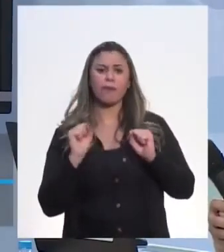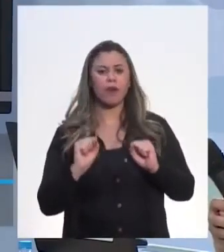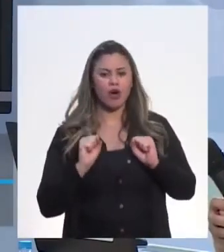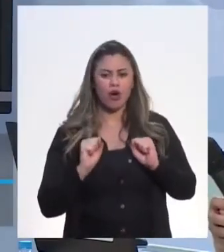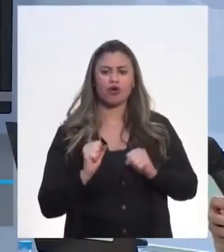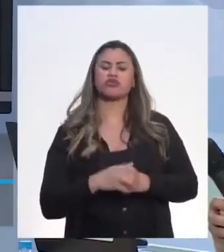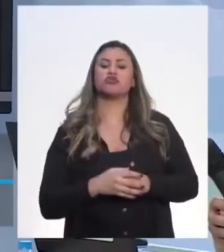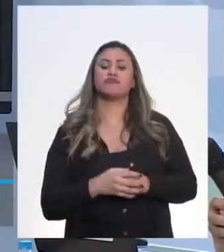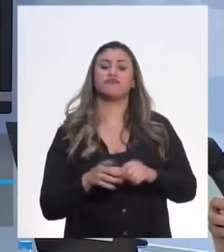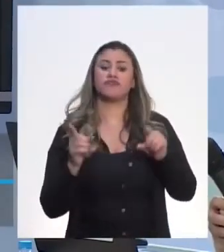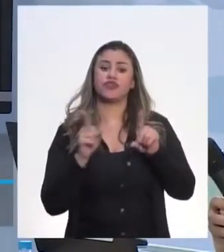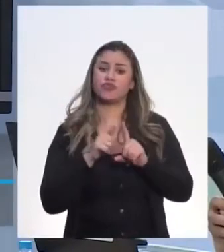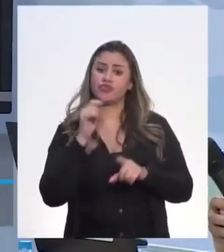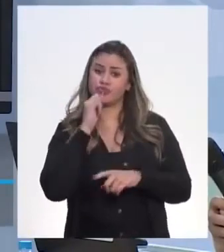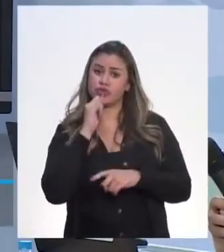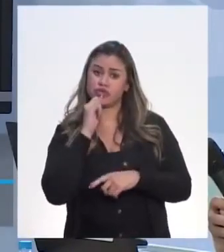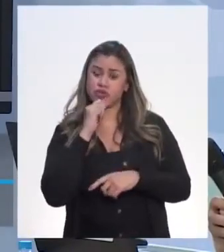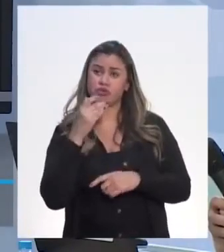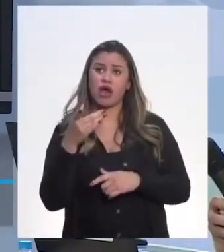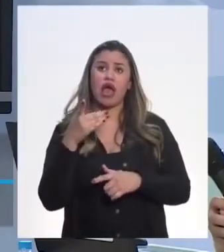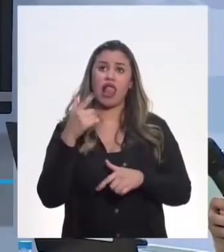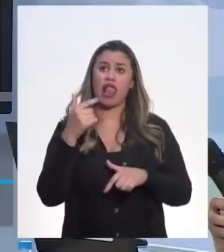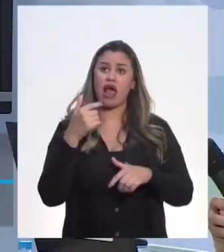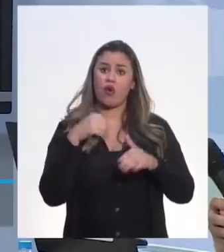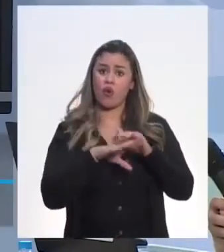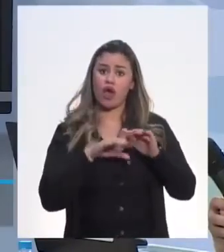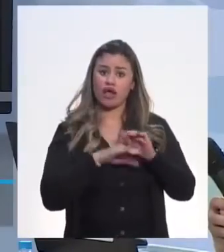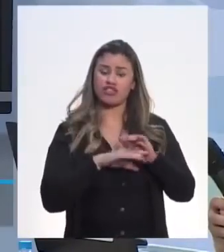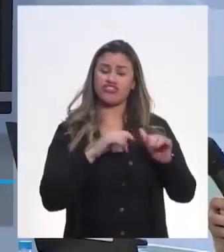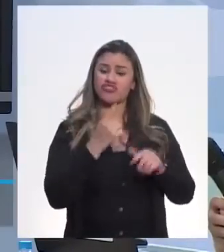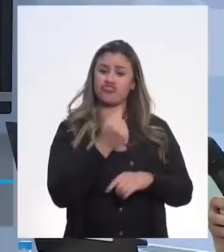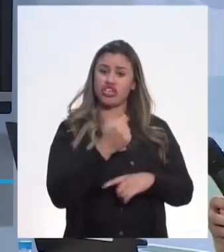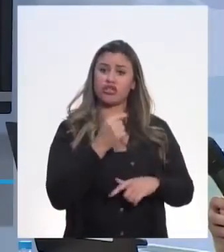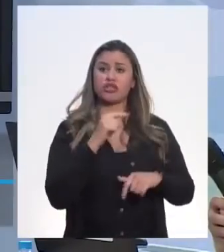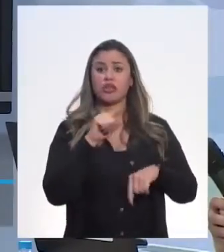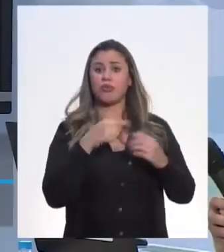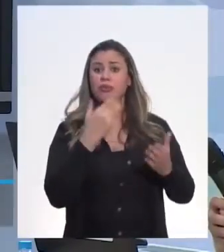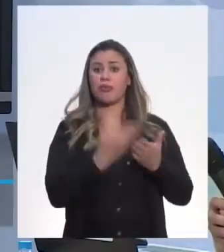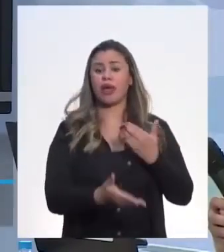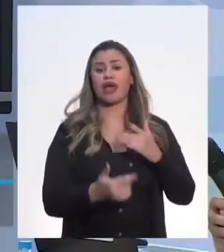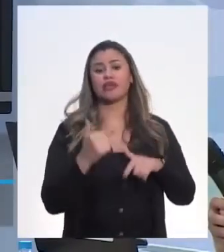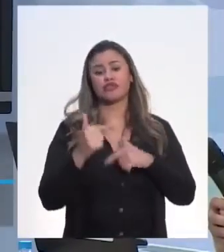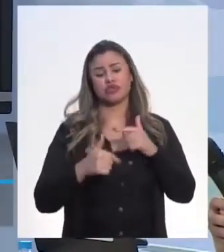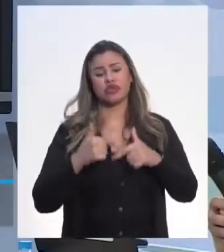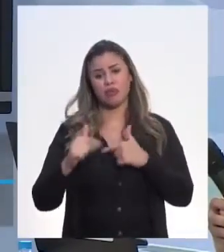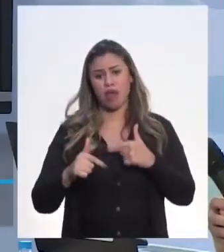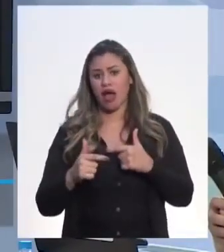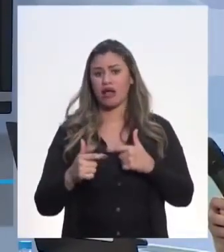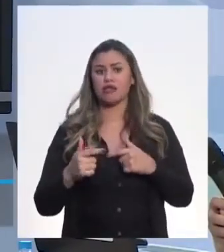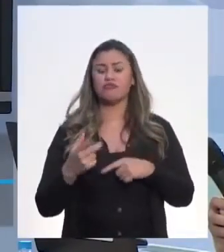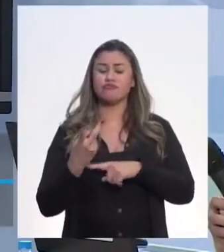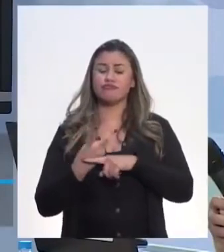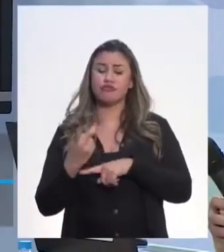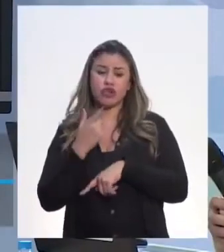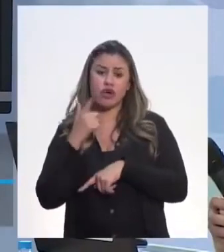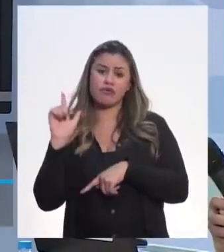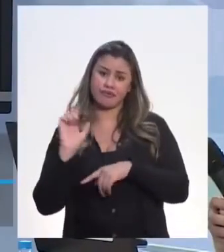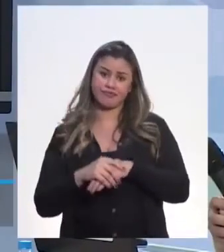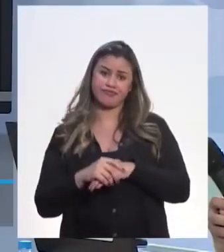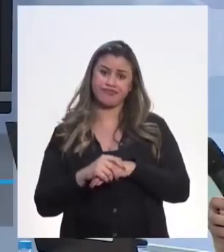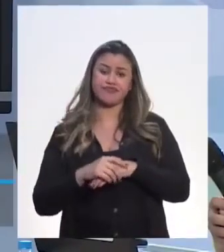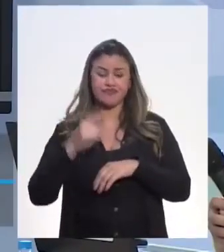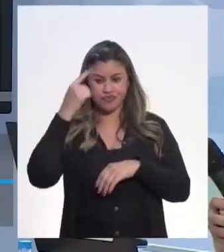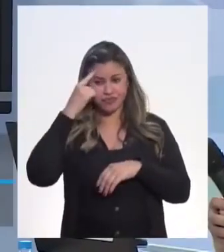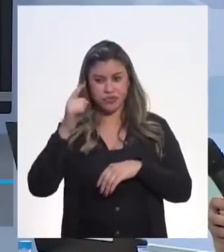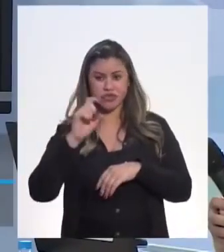tem a situação contrária da pessoa perder o emprego e tem que procurar o outro mas Vamos considerar ser ideia da promoção de eu ter que usar um